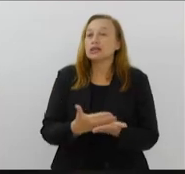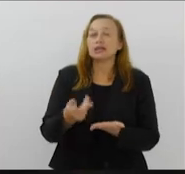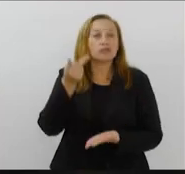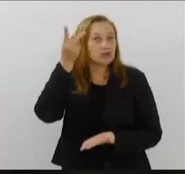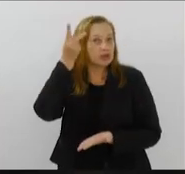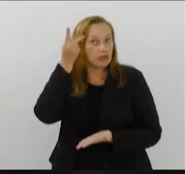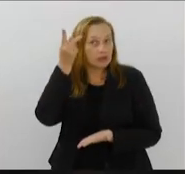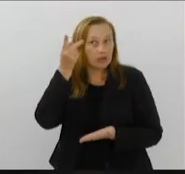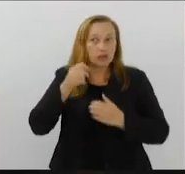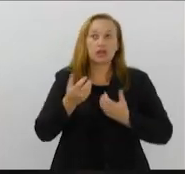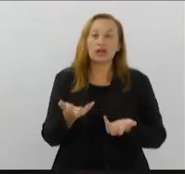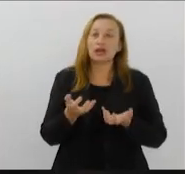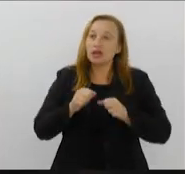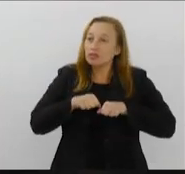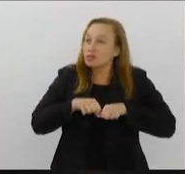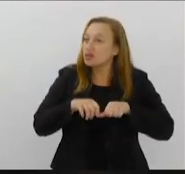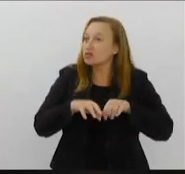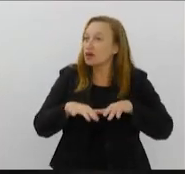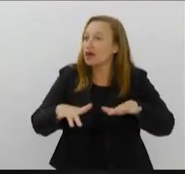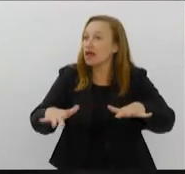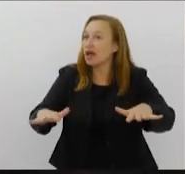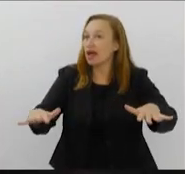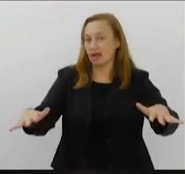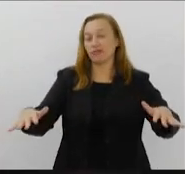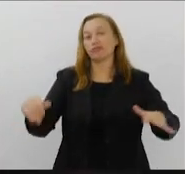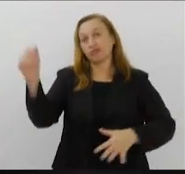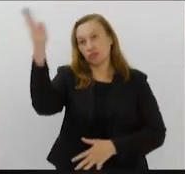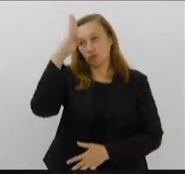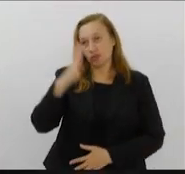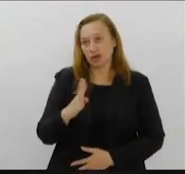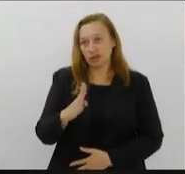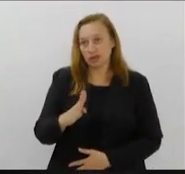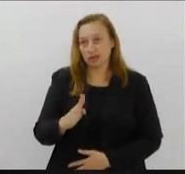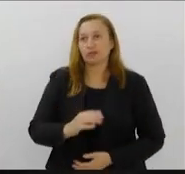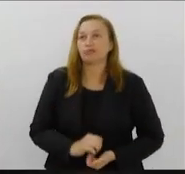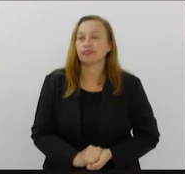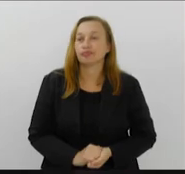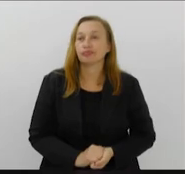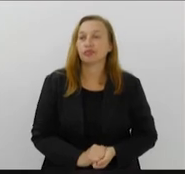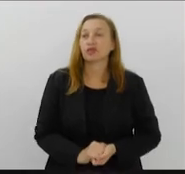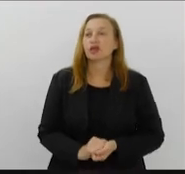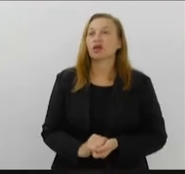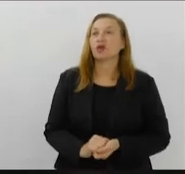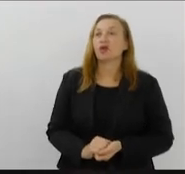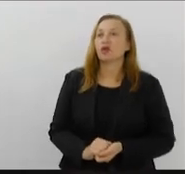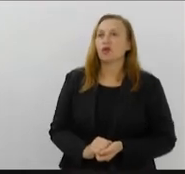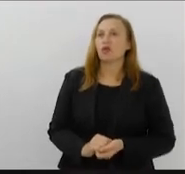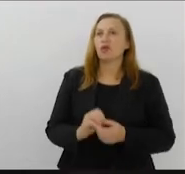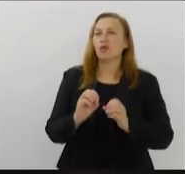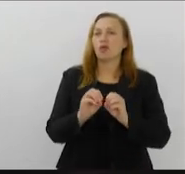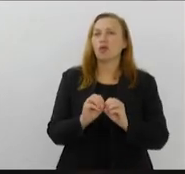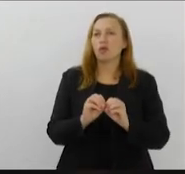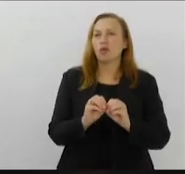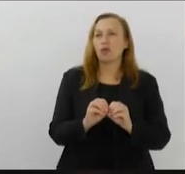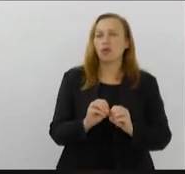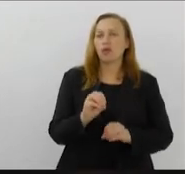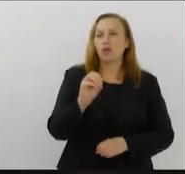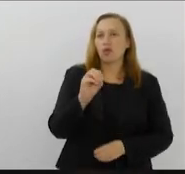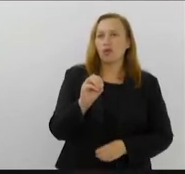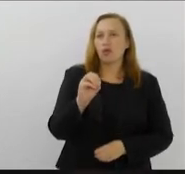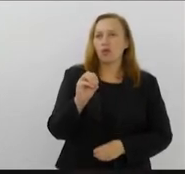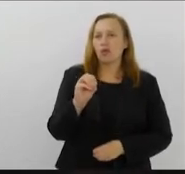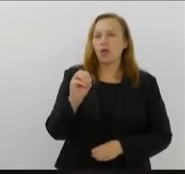com a perspectiva de escalar para todo o Brasil, por meio das ONGs, né, distribuindo esse recurso que